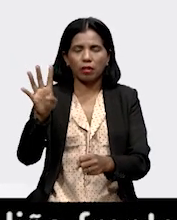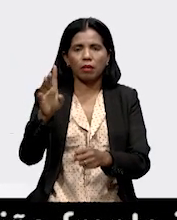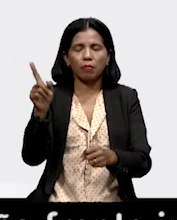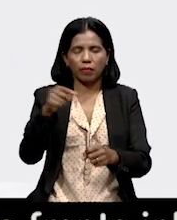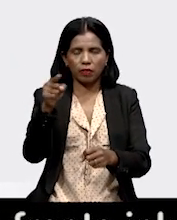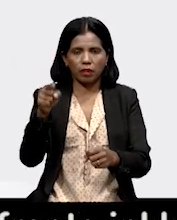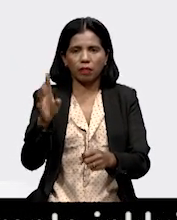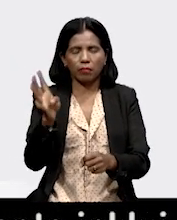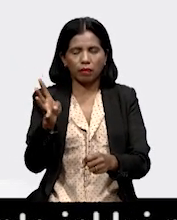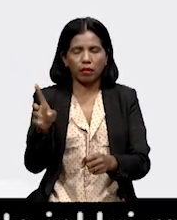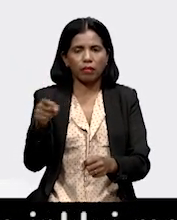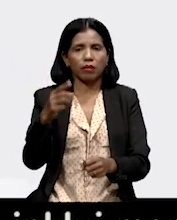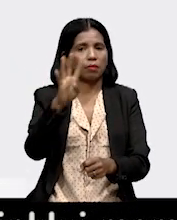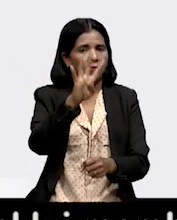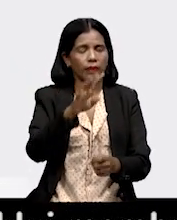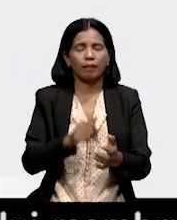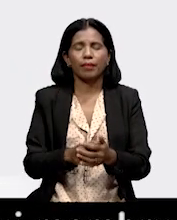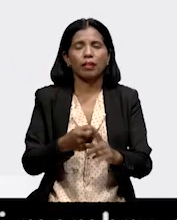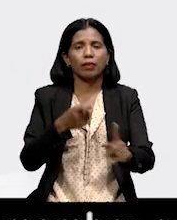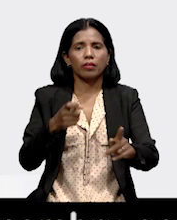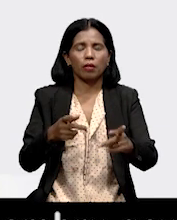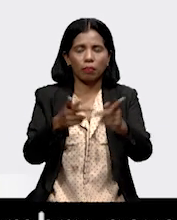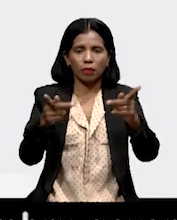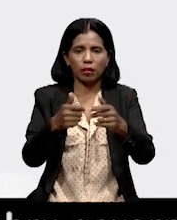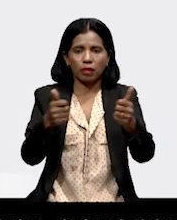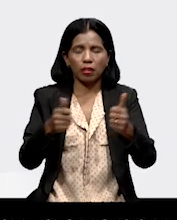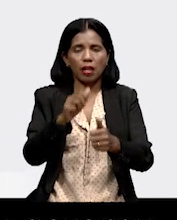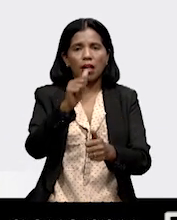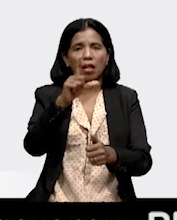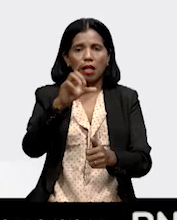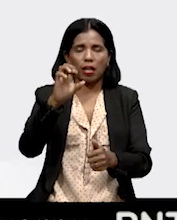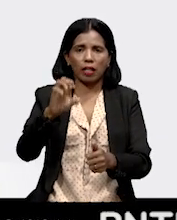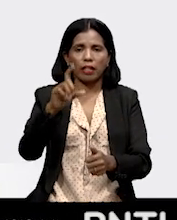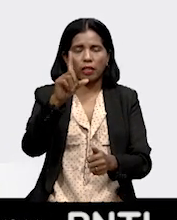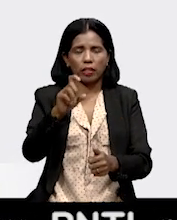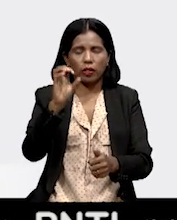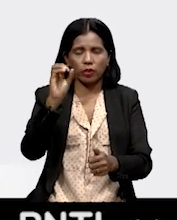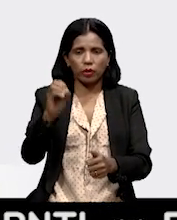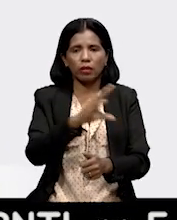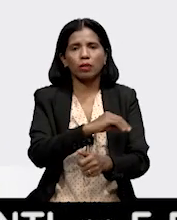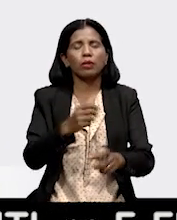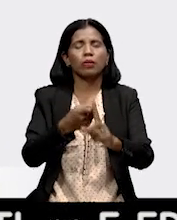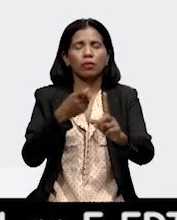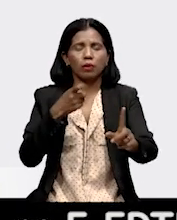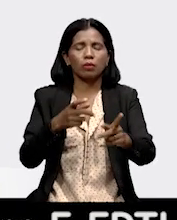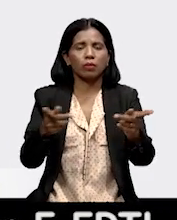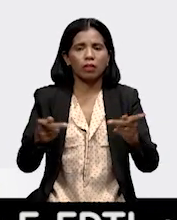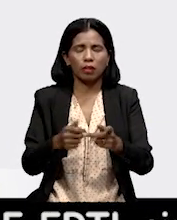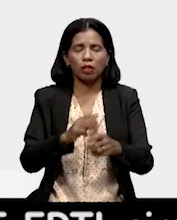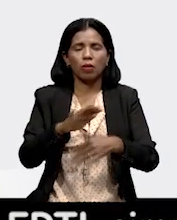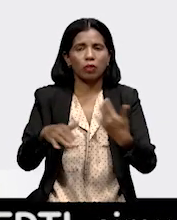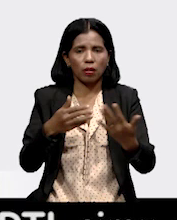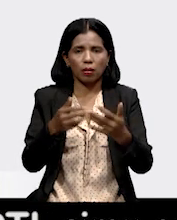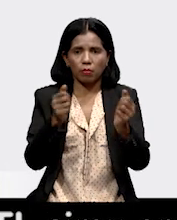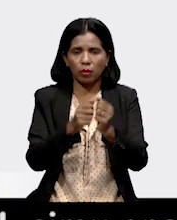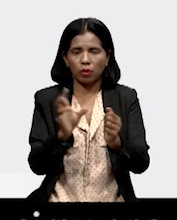0,5 husi kazu dengue ne posto administrativo dong alaisu regista kazu ne be asliu husi posto administrativo hotu ho total hitu nur